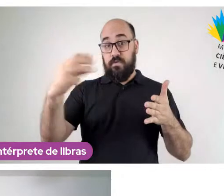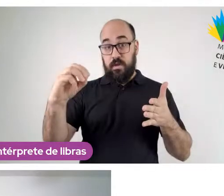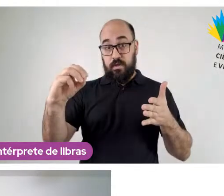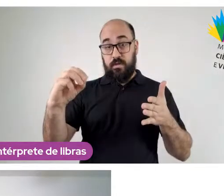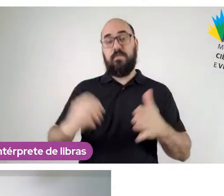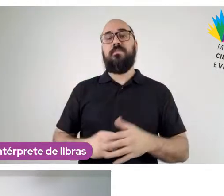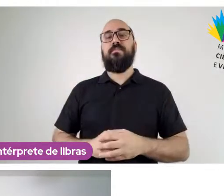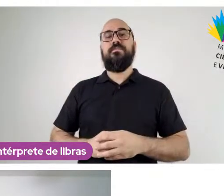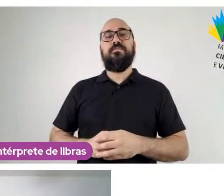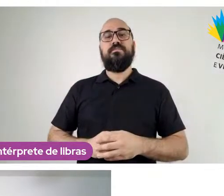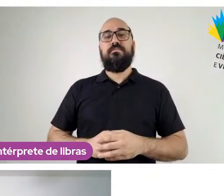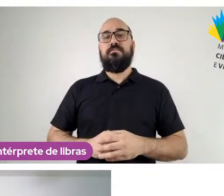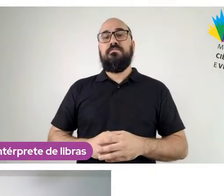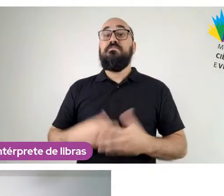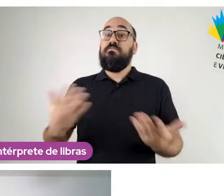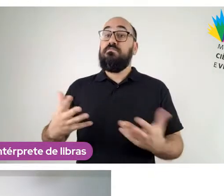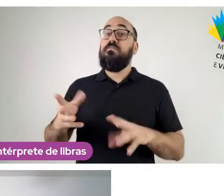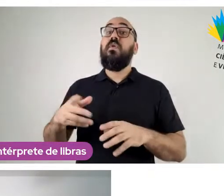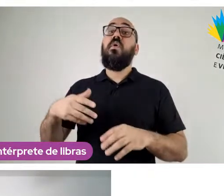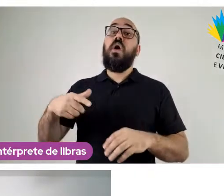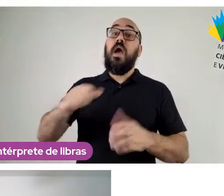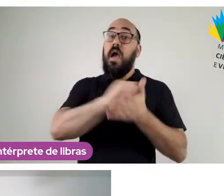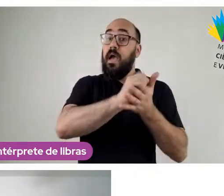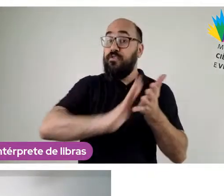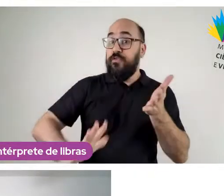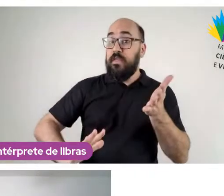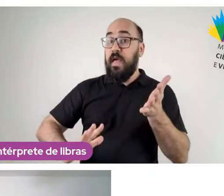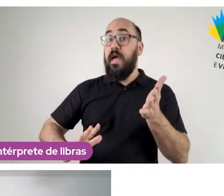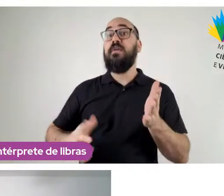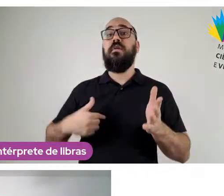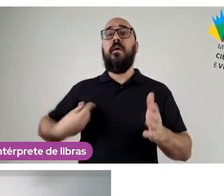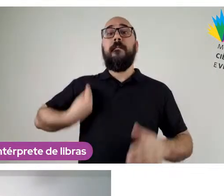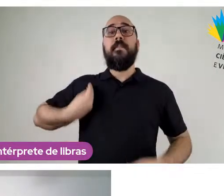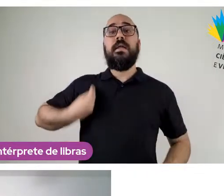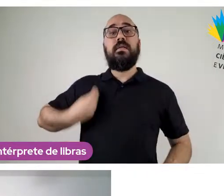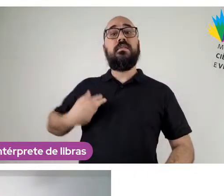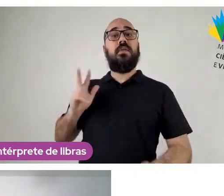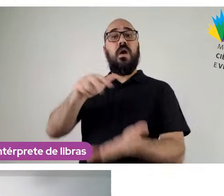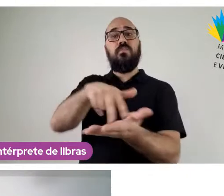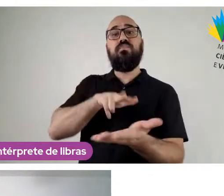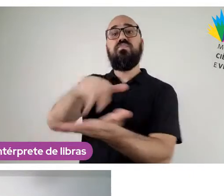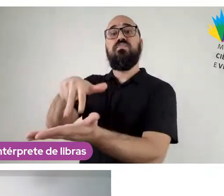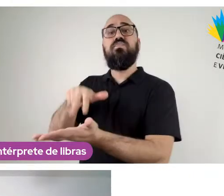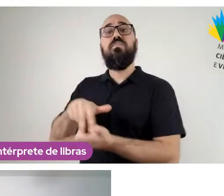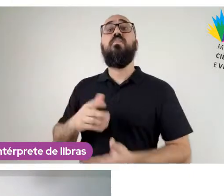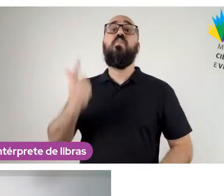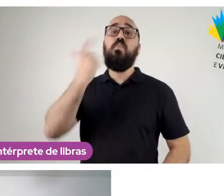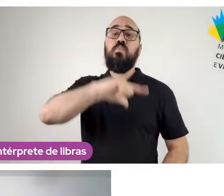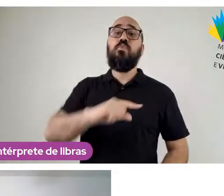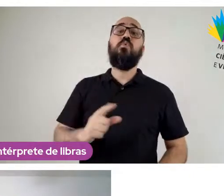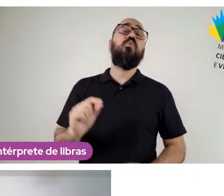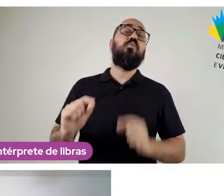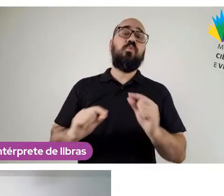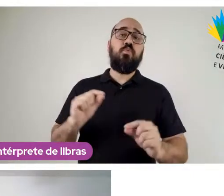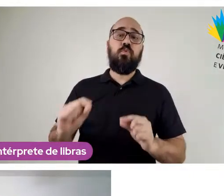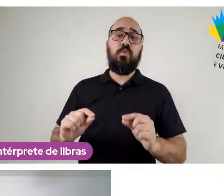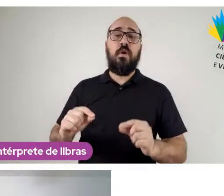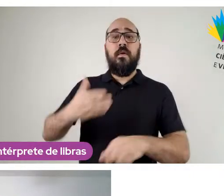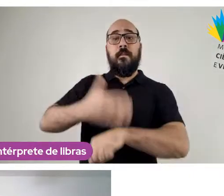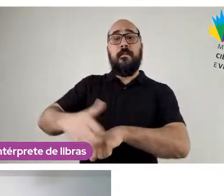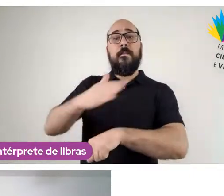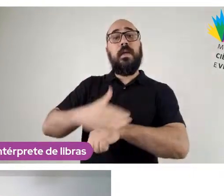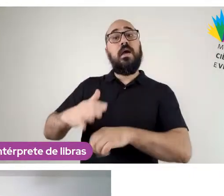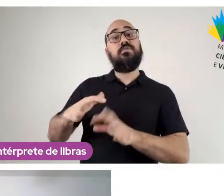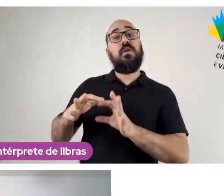pessoas. E na retomada dessas atividades presenciais, a gente conseguiu pôr em prática essa parceria